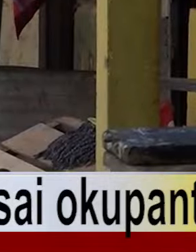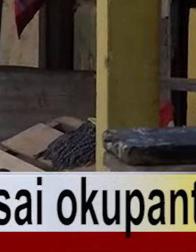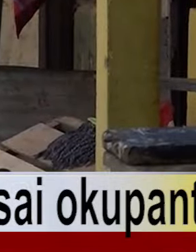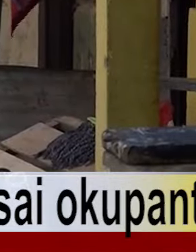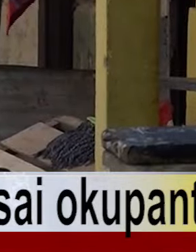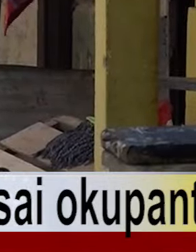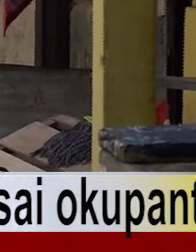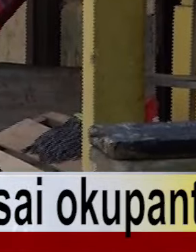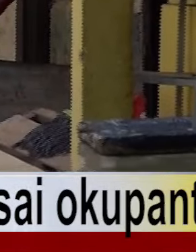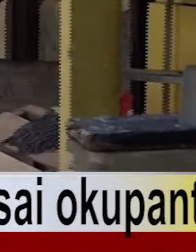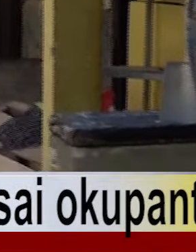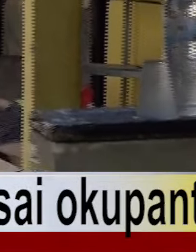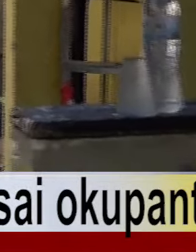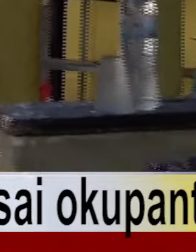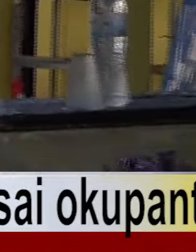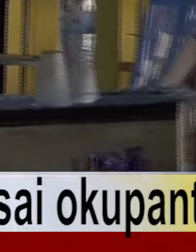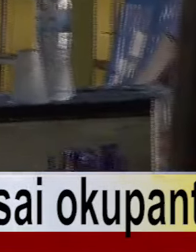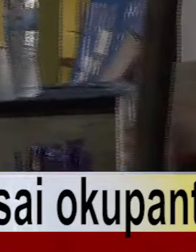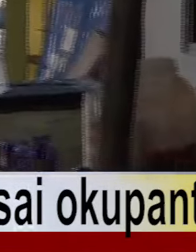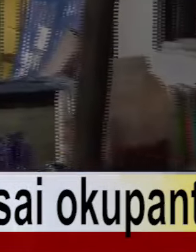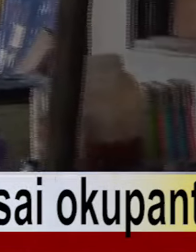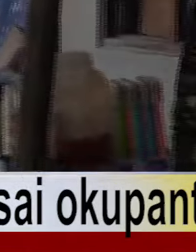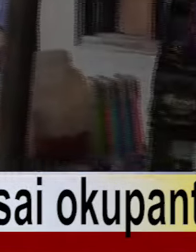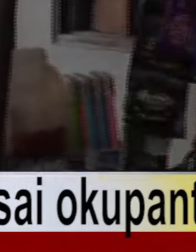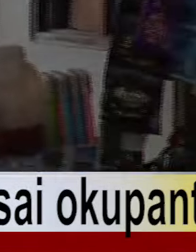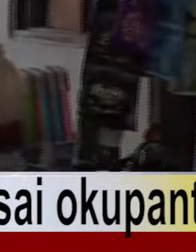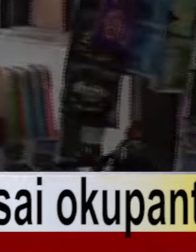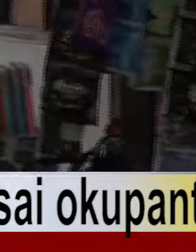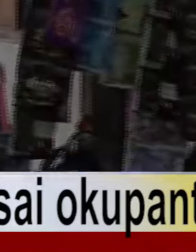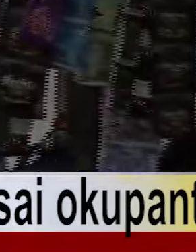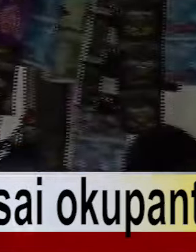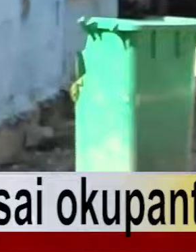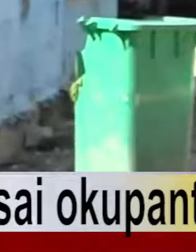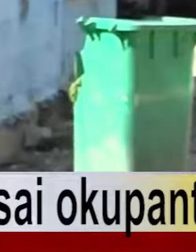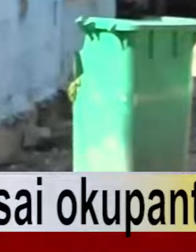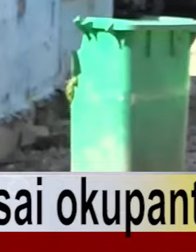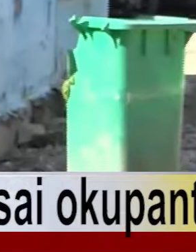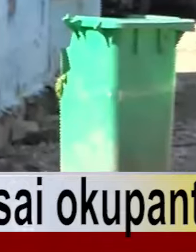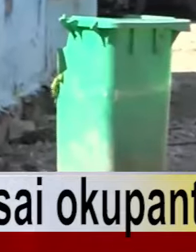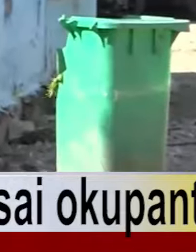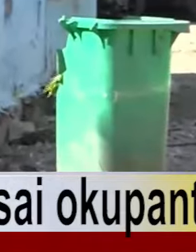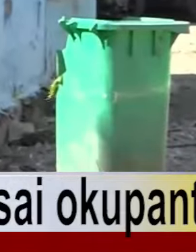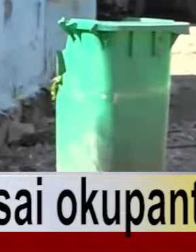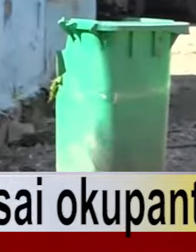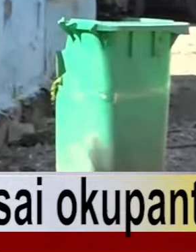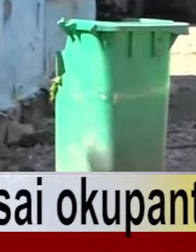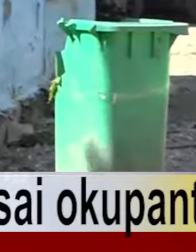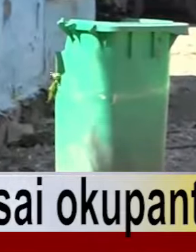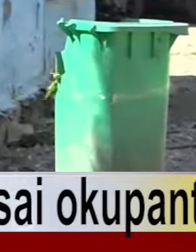Diretora Escola de Ensino Básico Bidel Kudiruhun russo governo a sair ocupante e arredor escola.